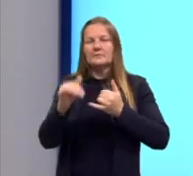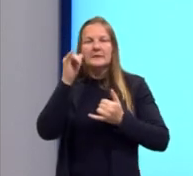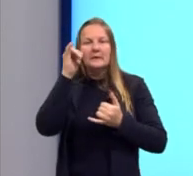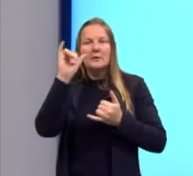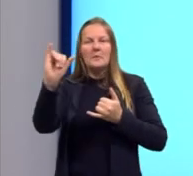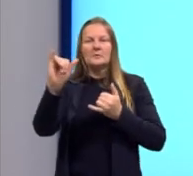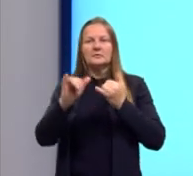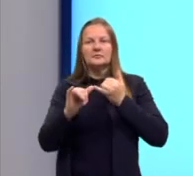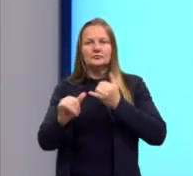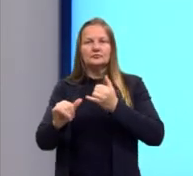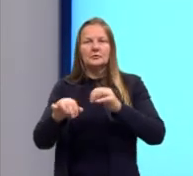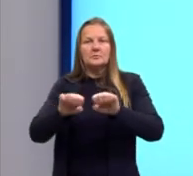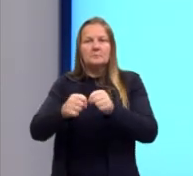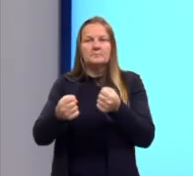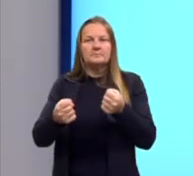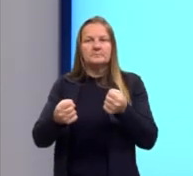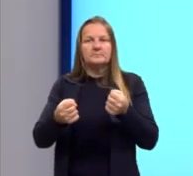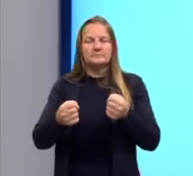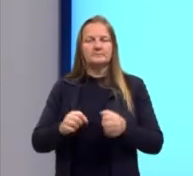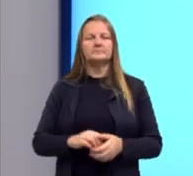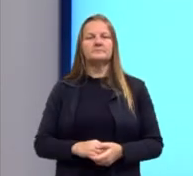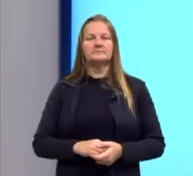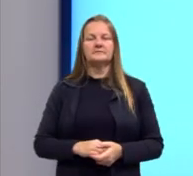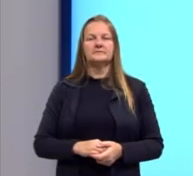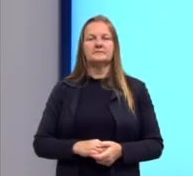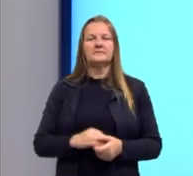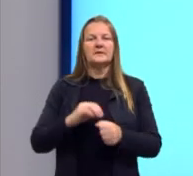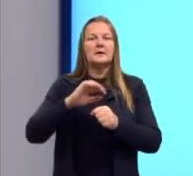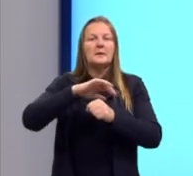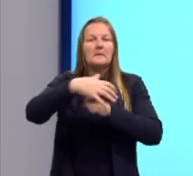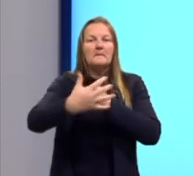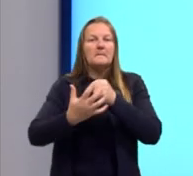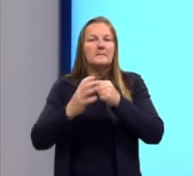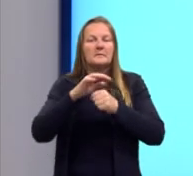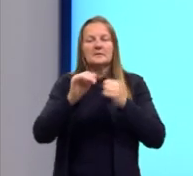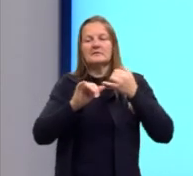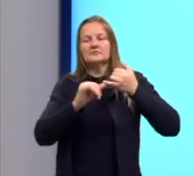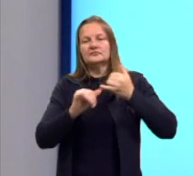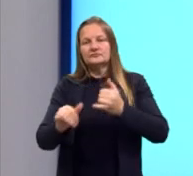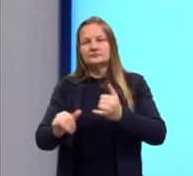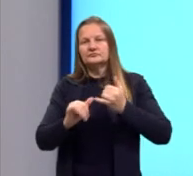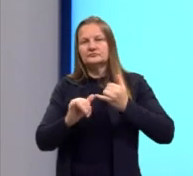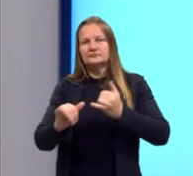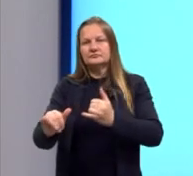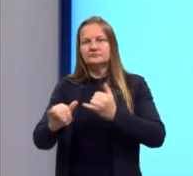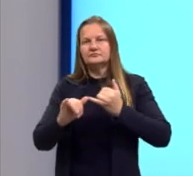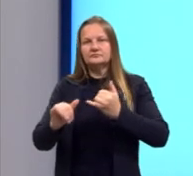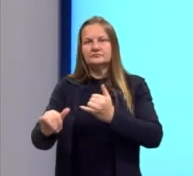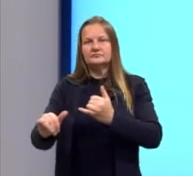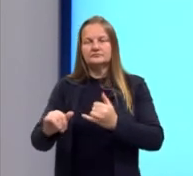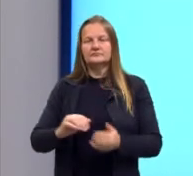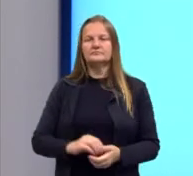que não haja um dano maior então ele é para proteger o resto do circuito certo